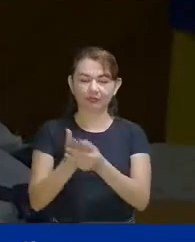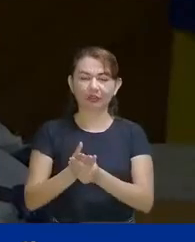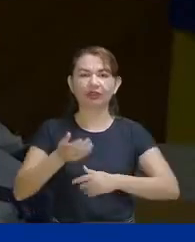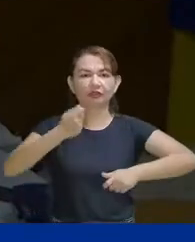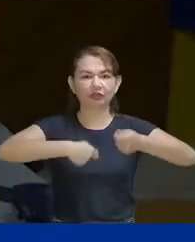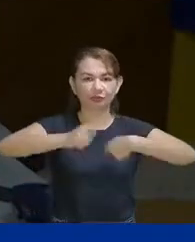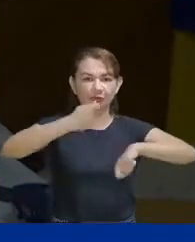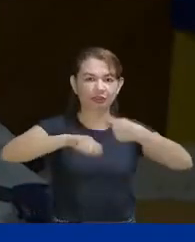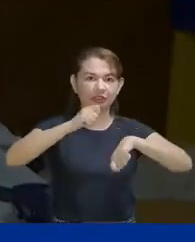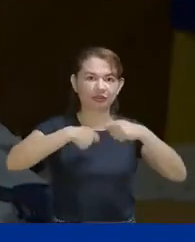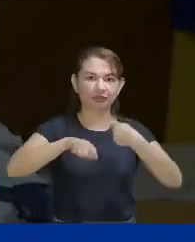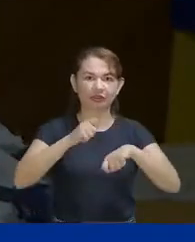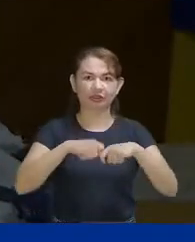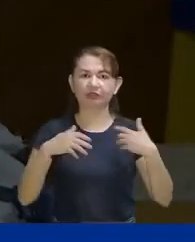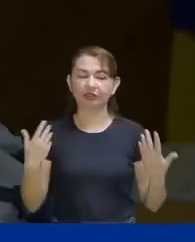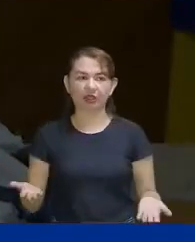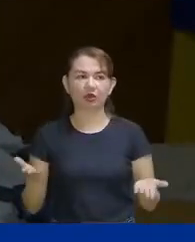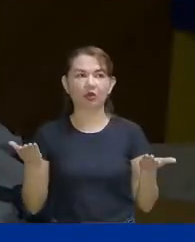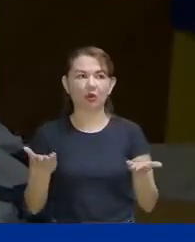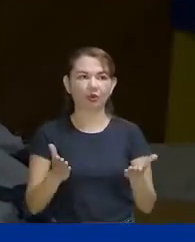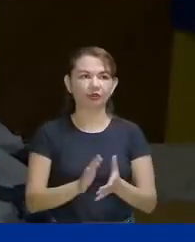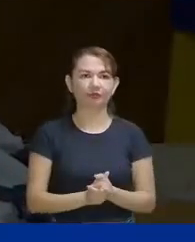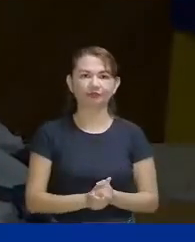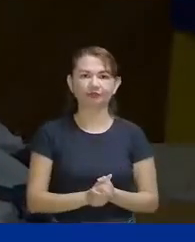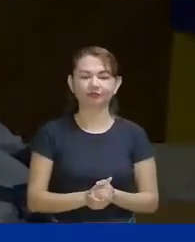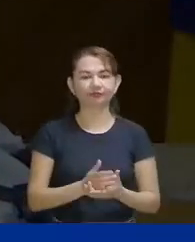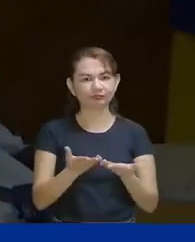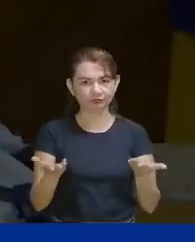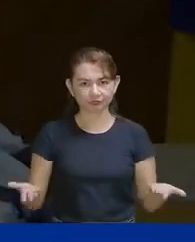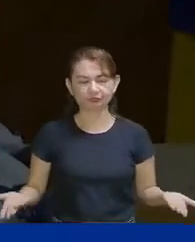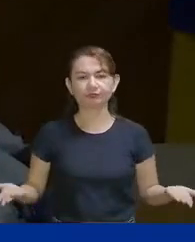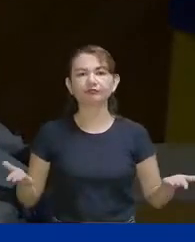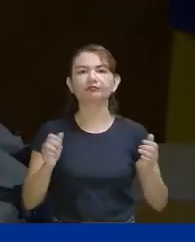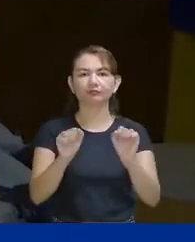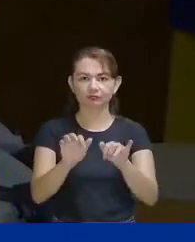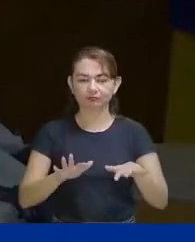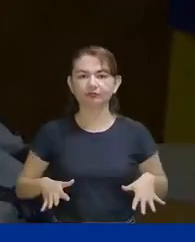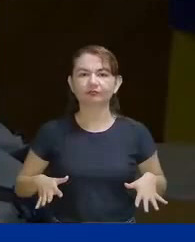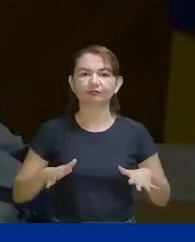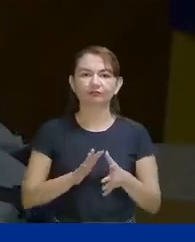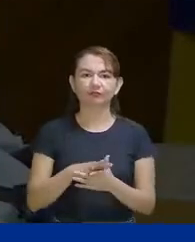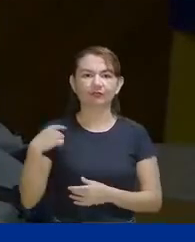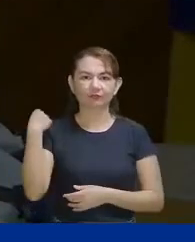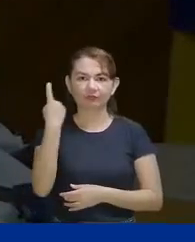processo administrativo, e trago ao Pleno Administrativo para vermos se aprovamos